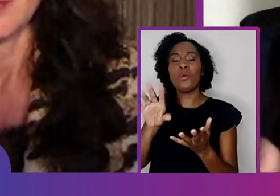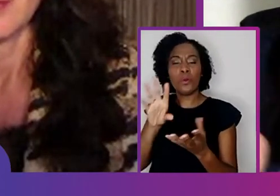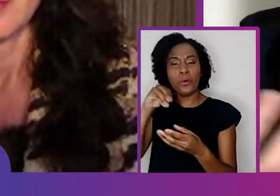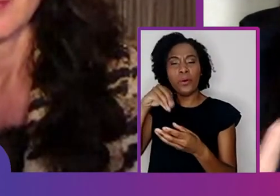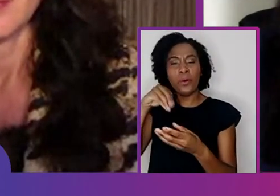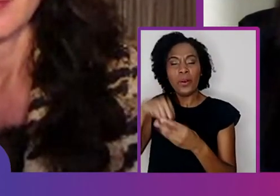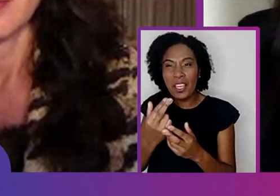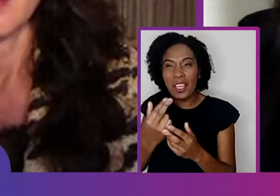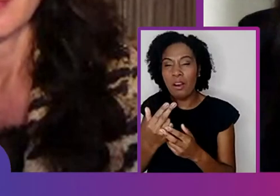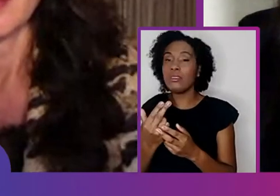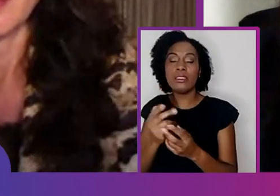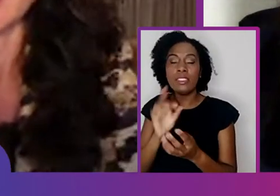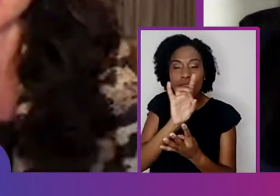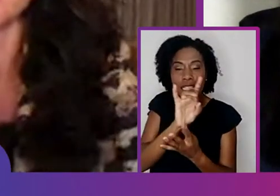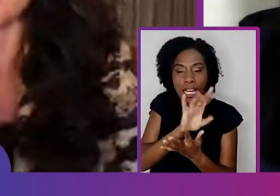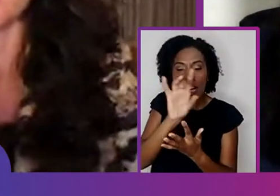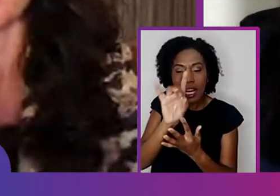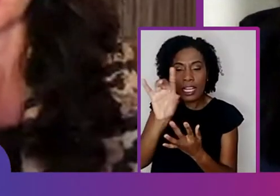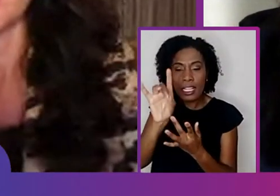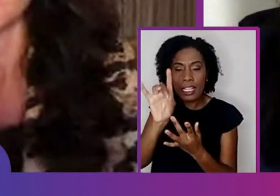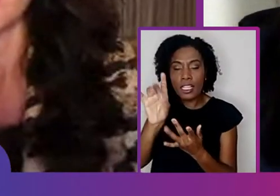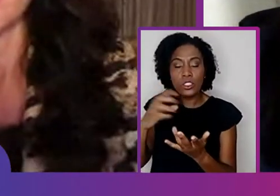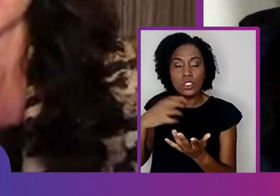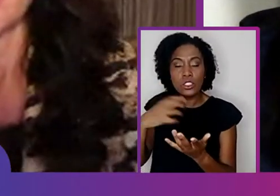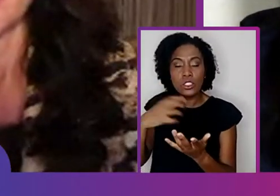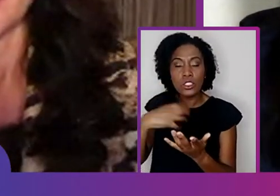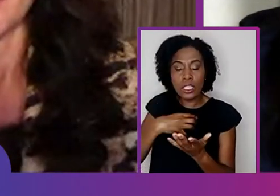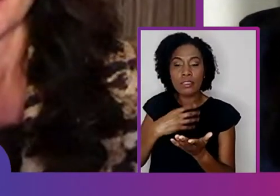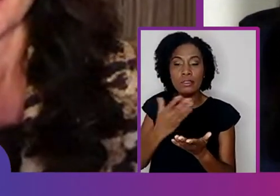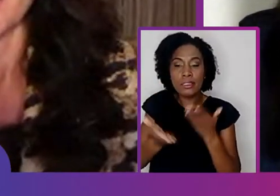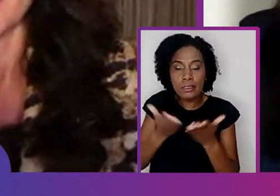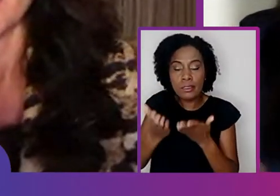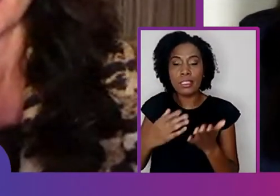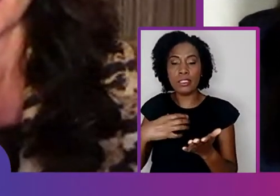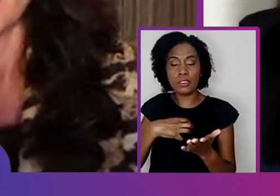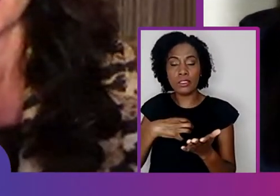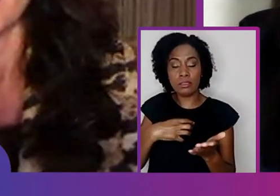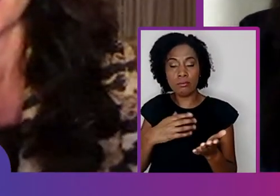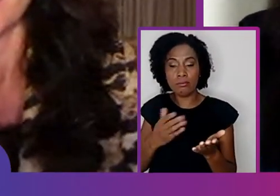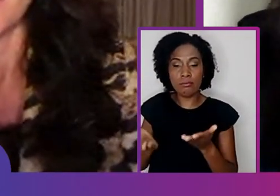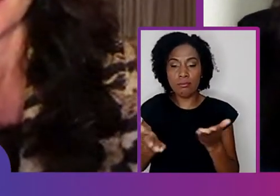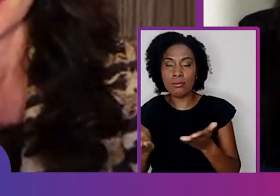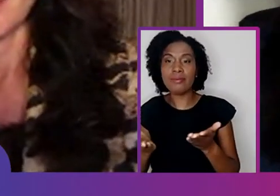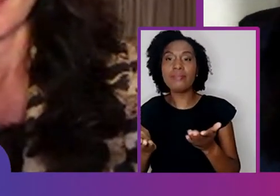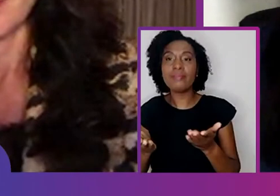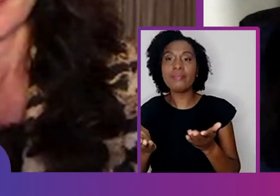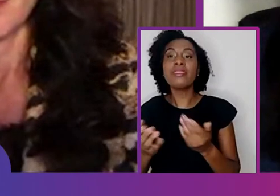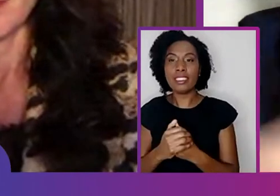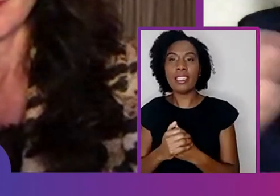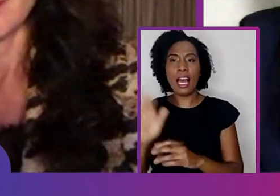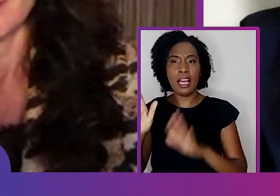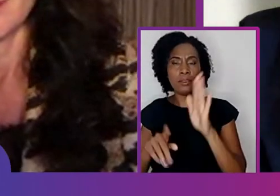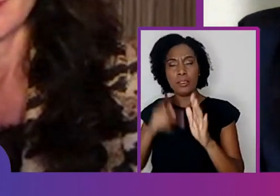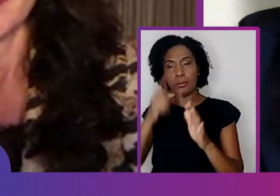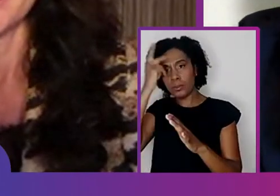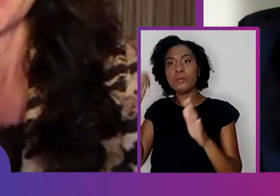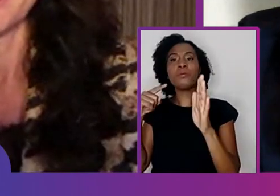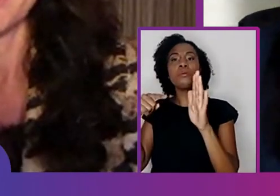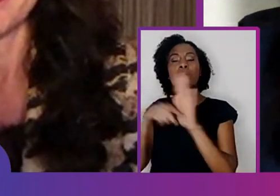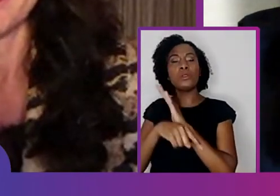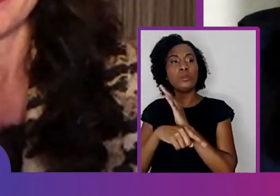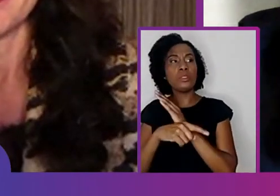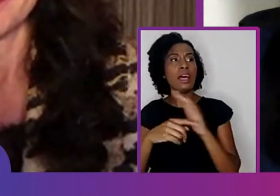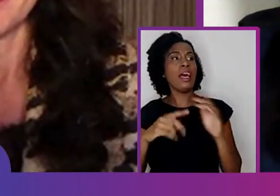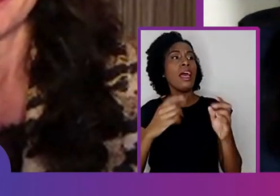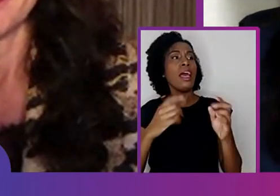cada um deles tem seu próprio tratamento, né? Então, é muito comum as pessoas me perguntarem: mas por que que tem remédio para pneumonia e não tem remédio para